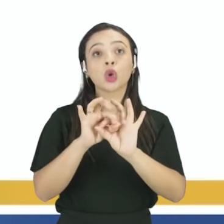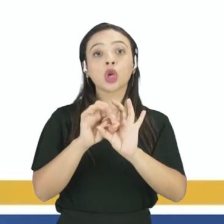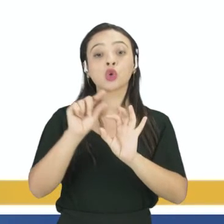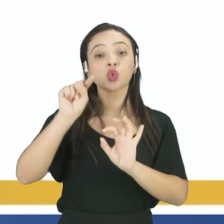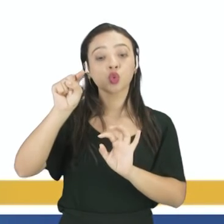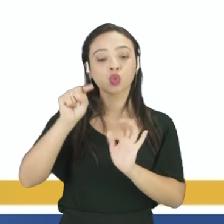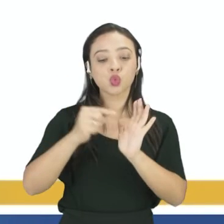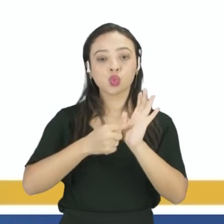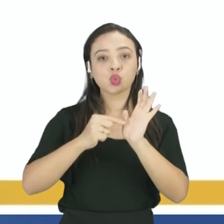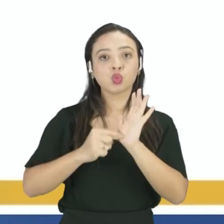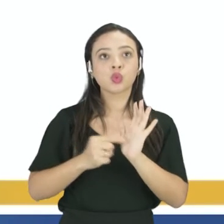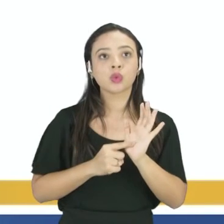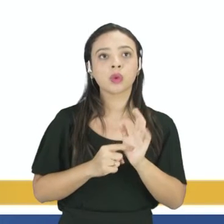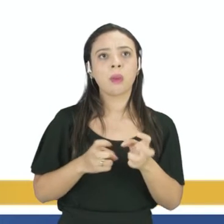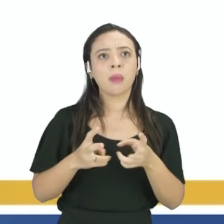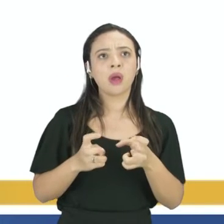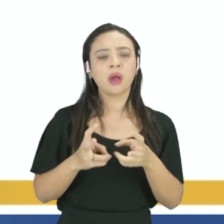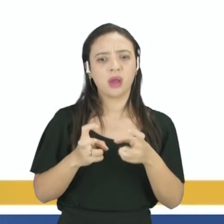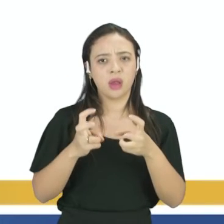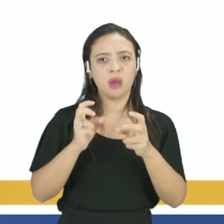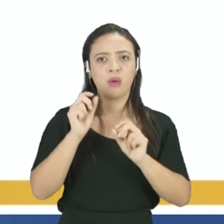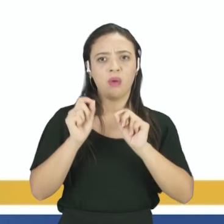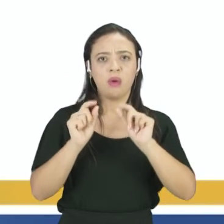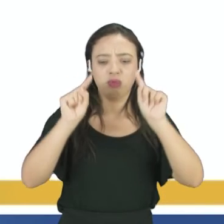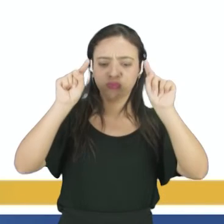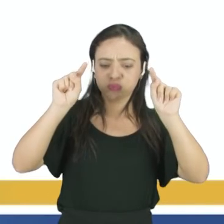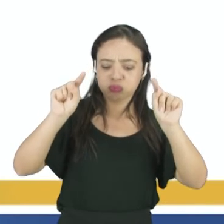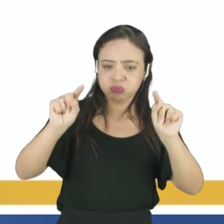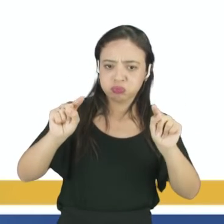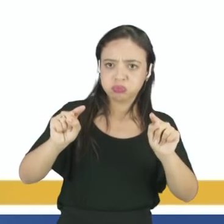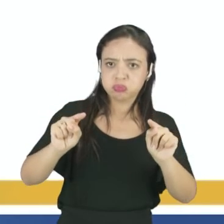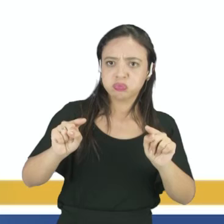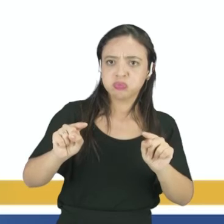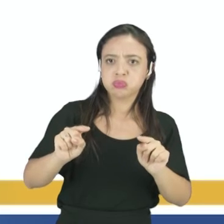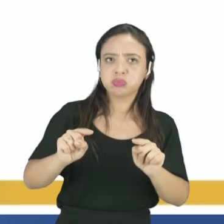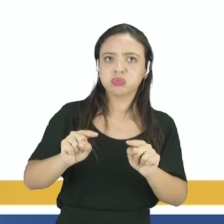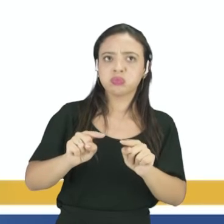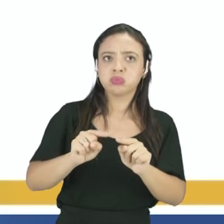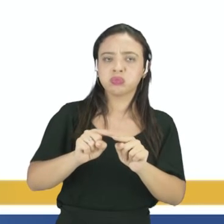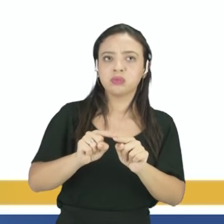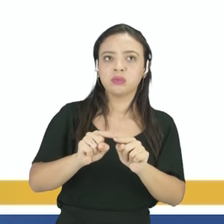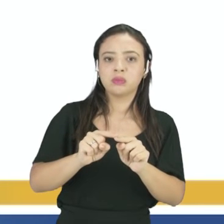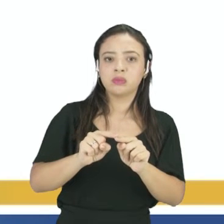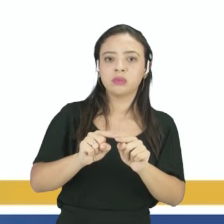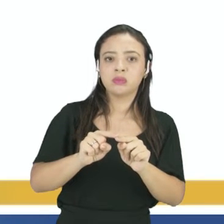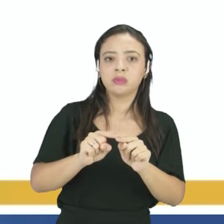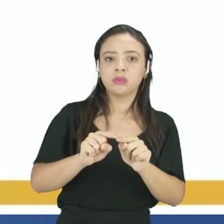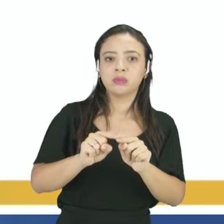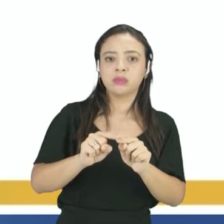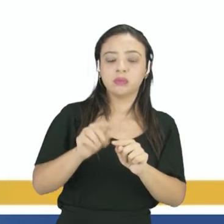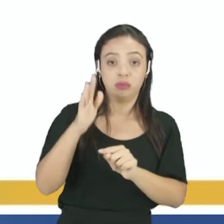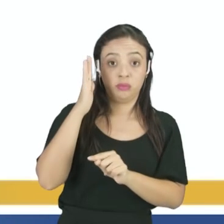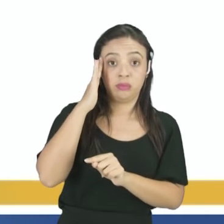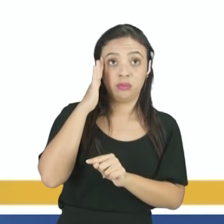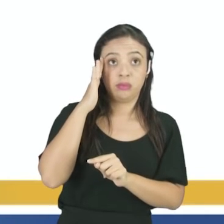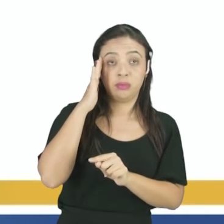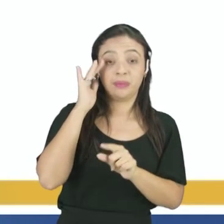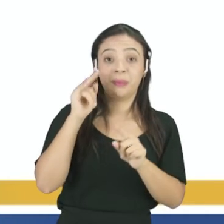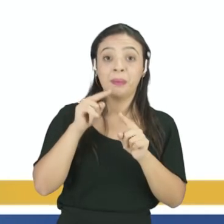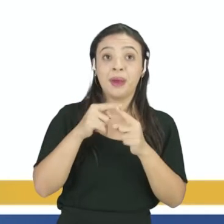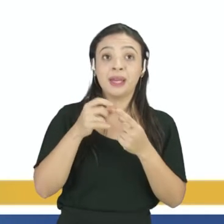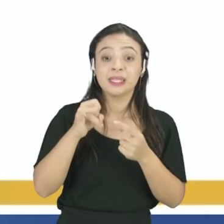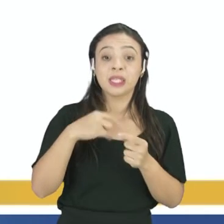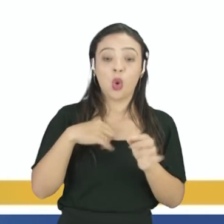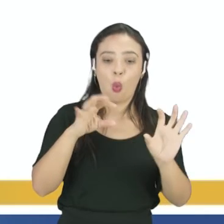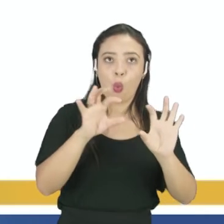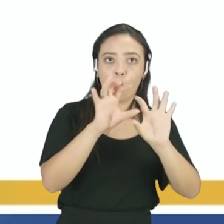né, perceba que não dá o gráfico exato da função, porque aqui eu estou fazendo intuitivamente, certo, gente? Mas se eu ligo